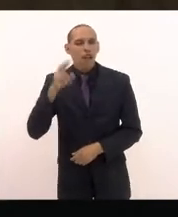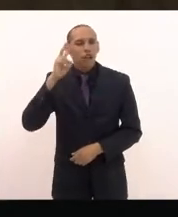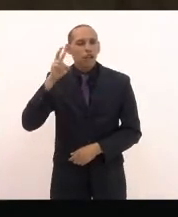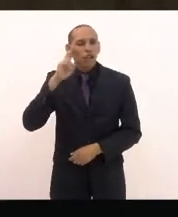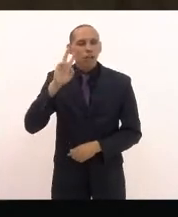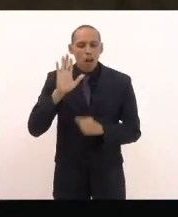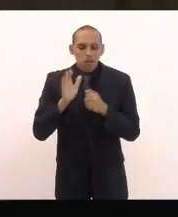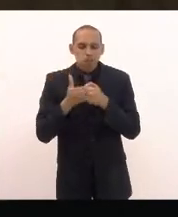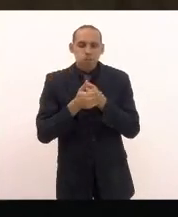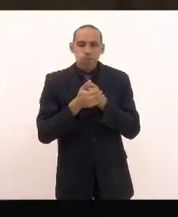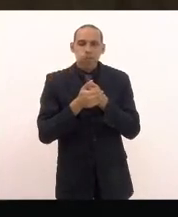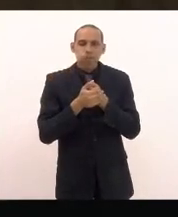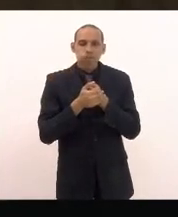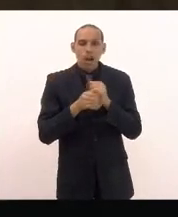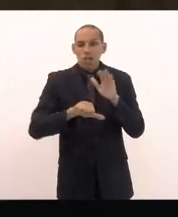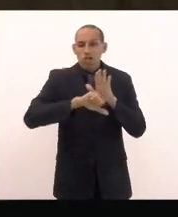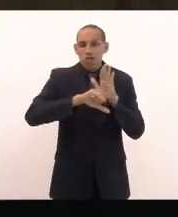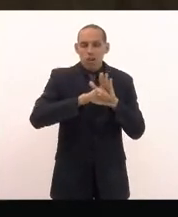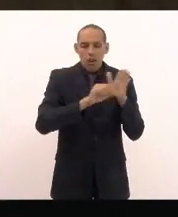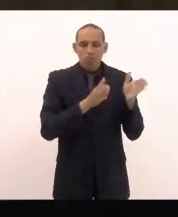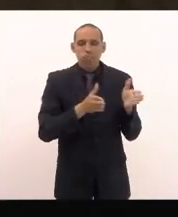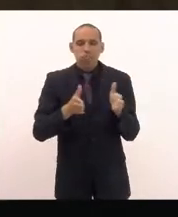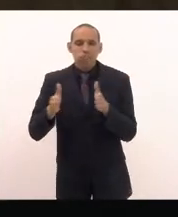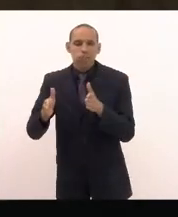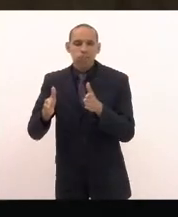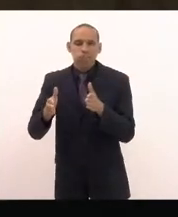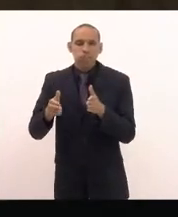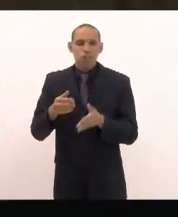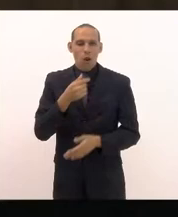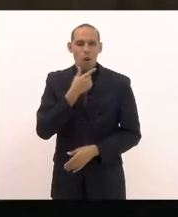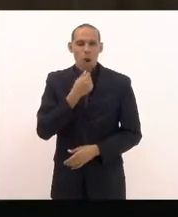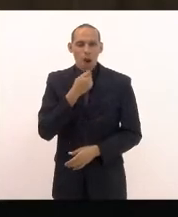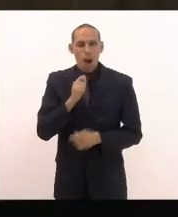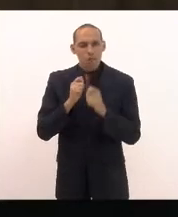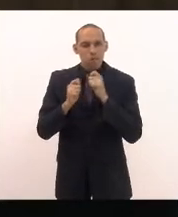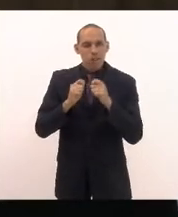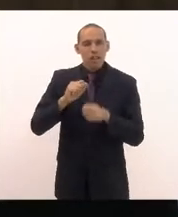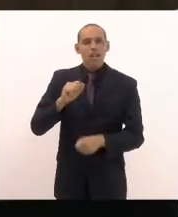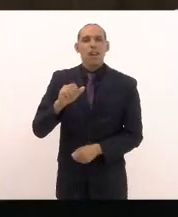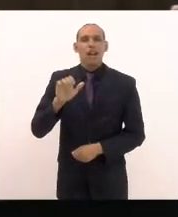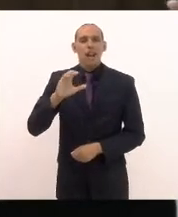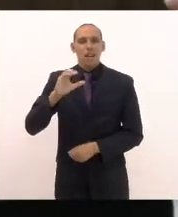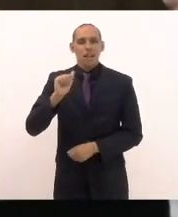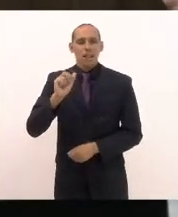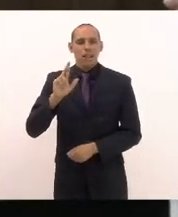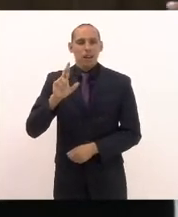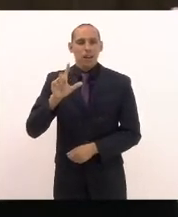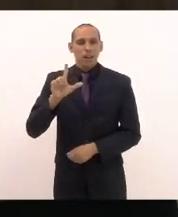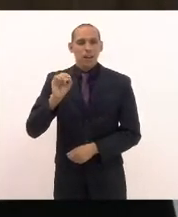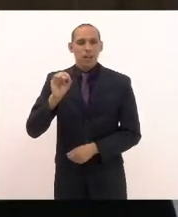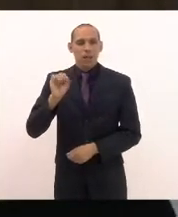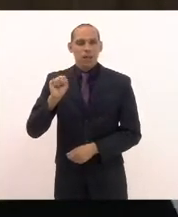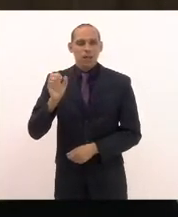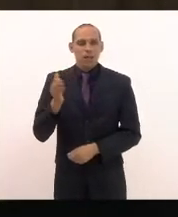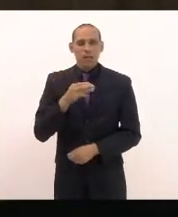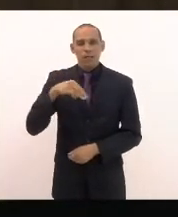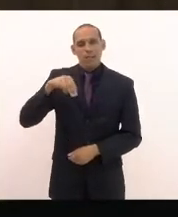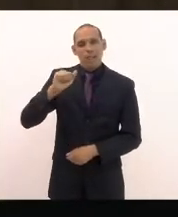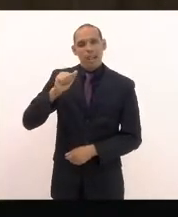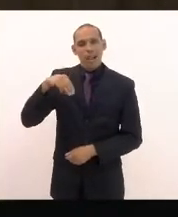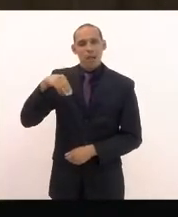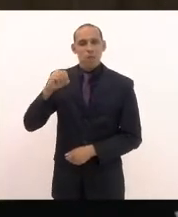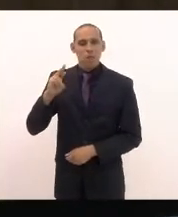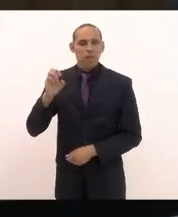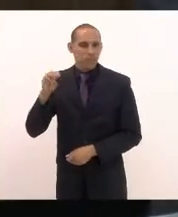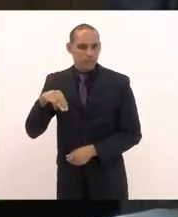lá o jornalista Carlos Amorim, ele diz, dentre outras coisas, que aquela facção que hoje